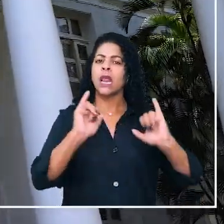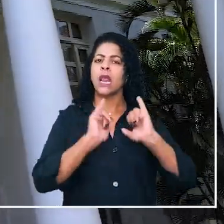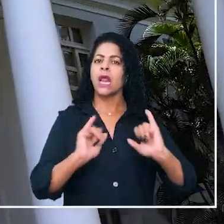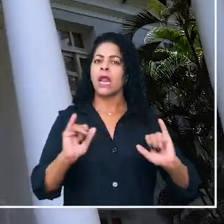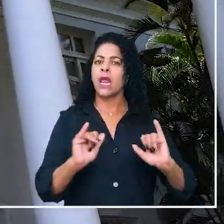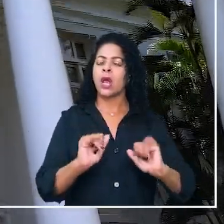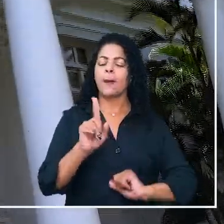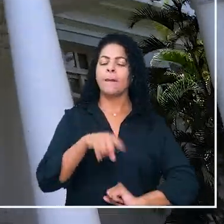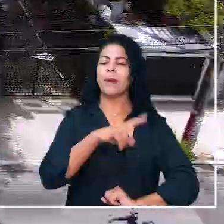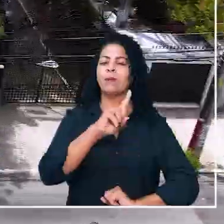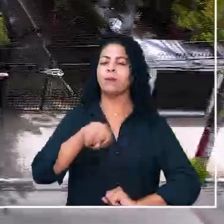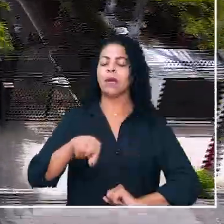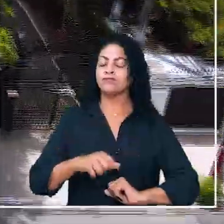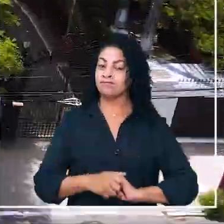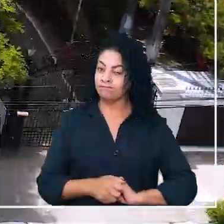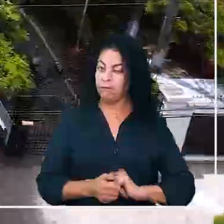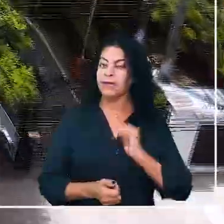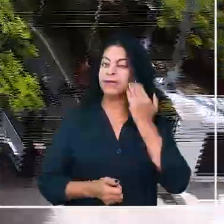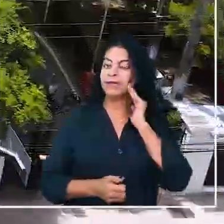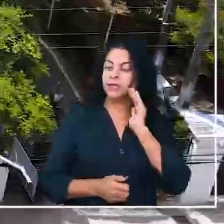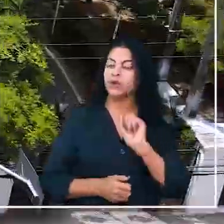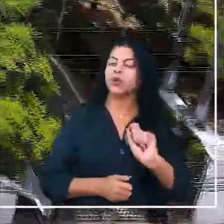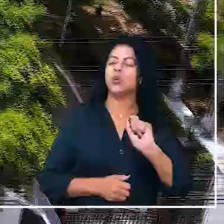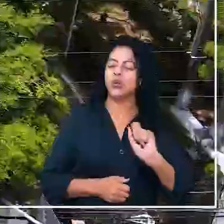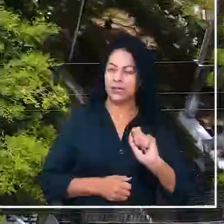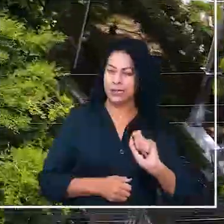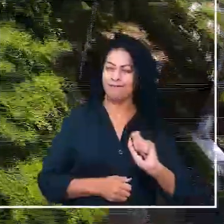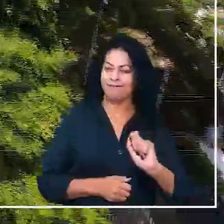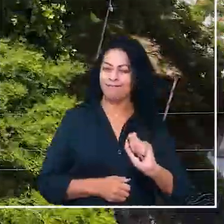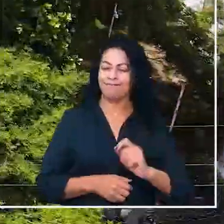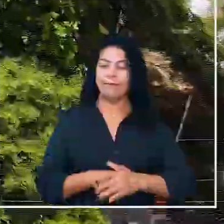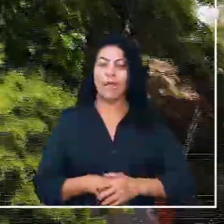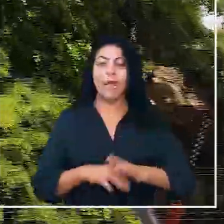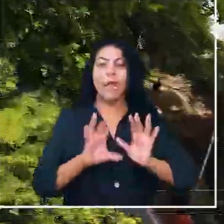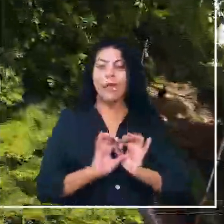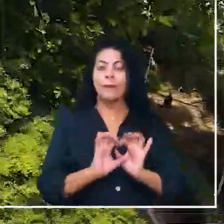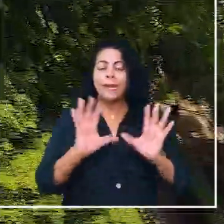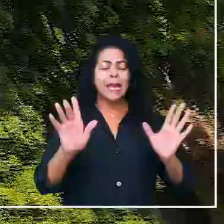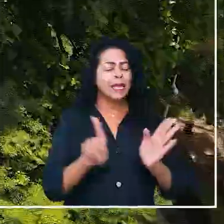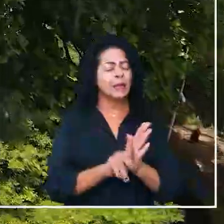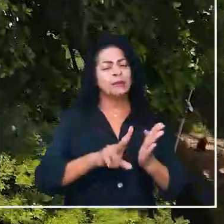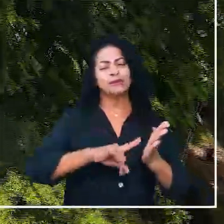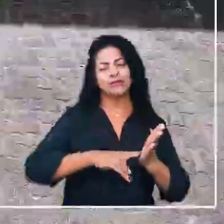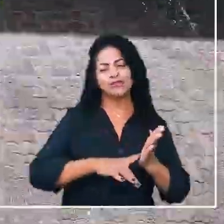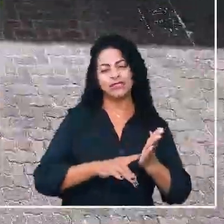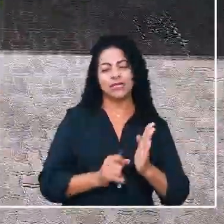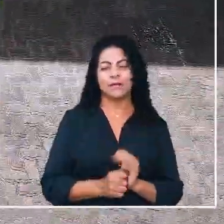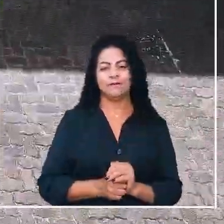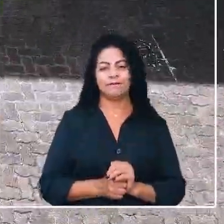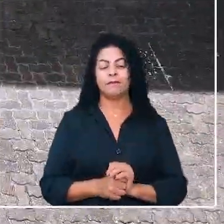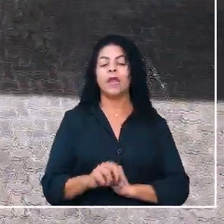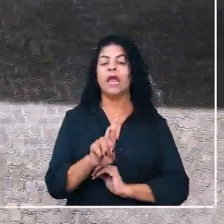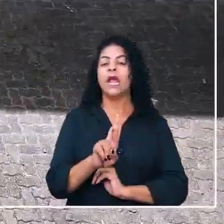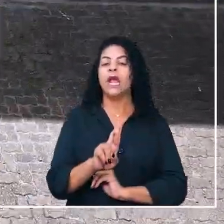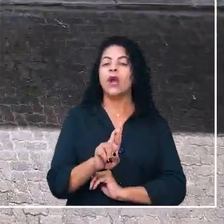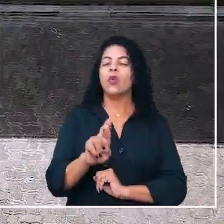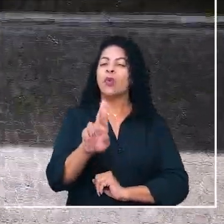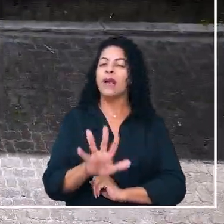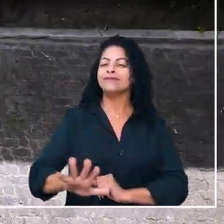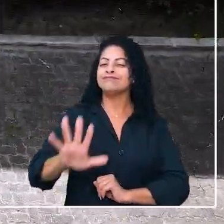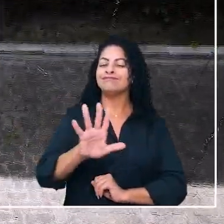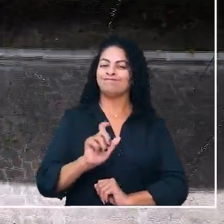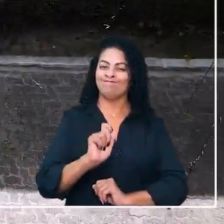a cláusula nula, por entender que o conteúdo atenta contra a liberdade sindical. Para o regional,